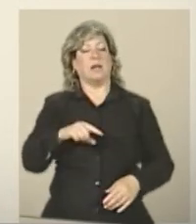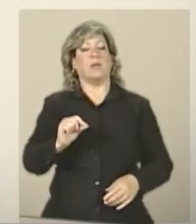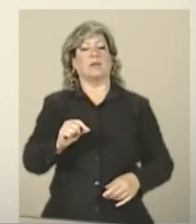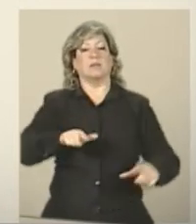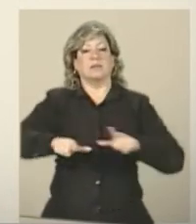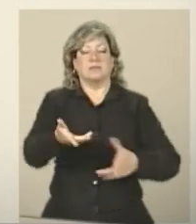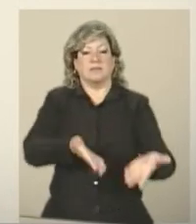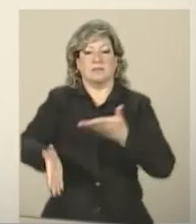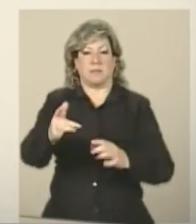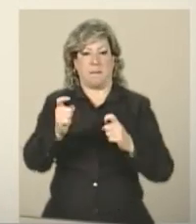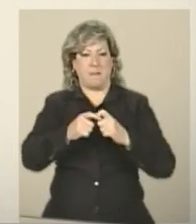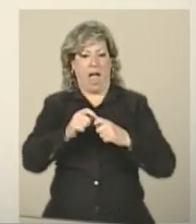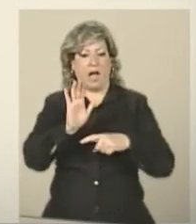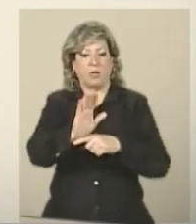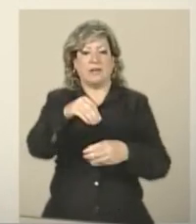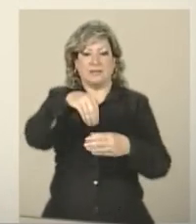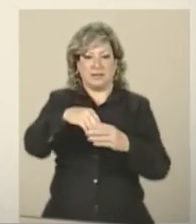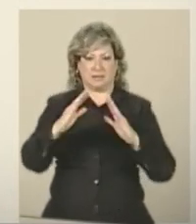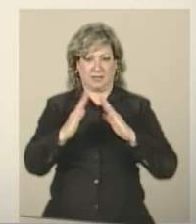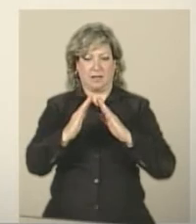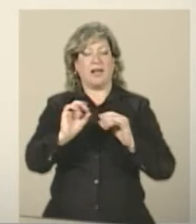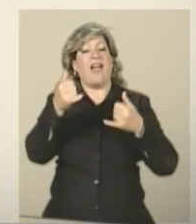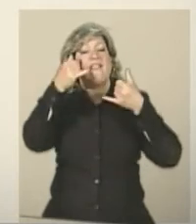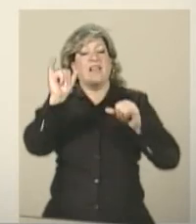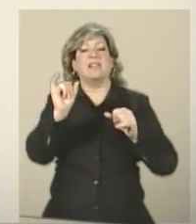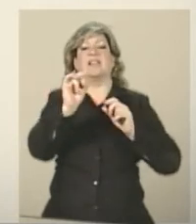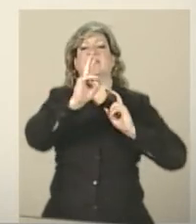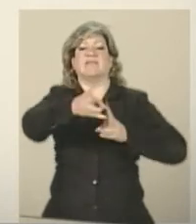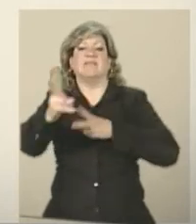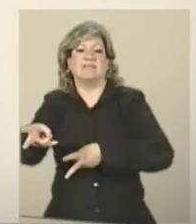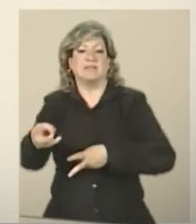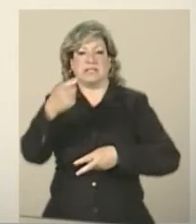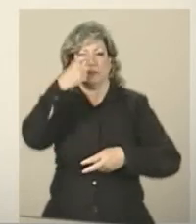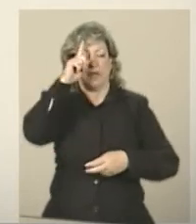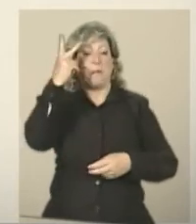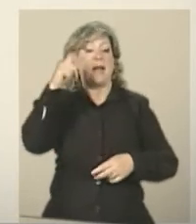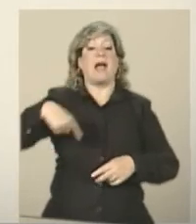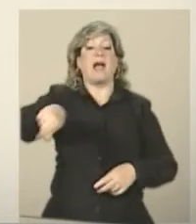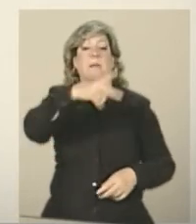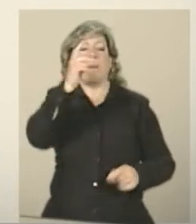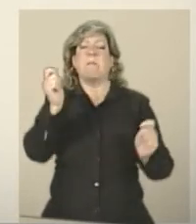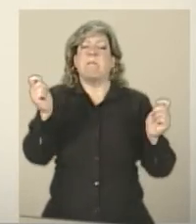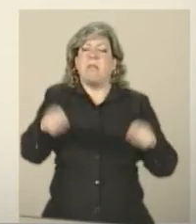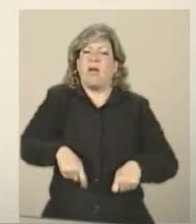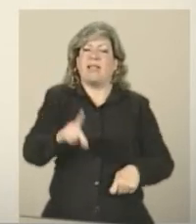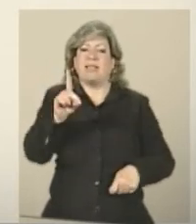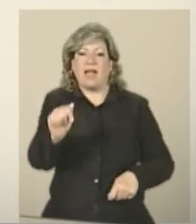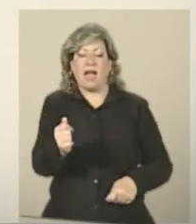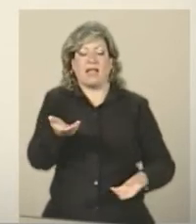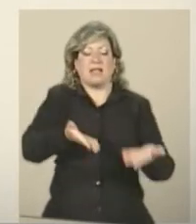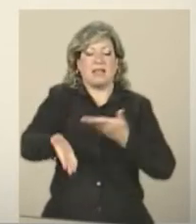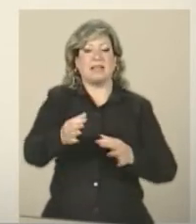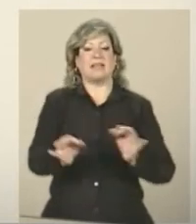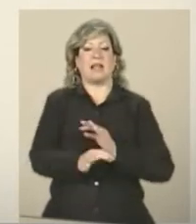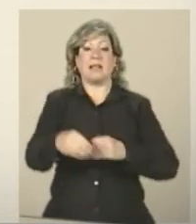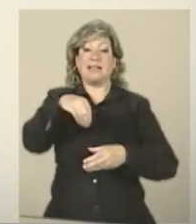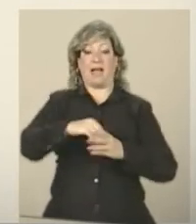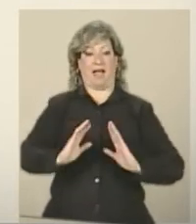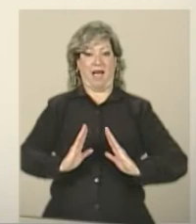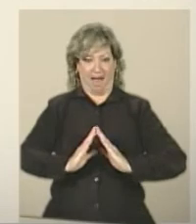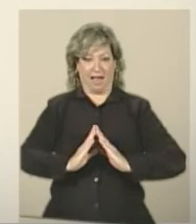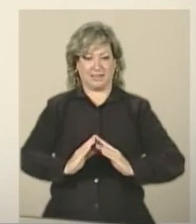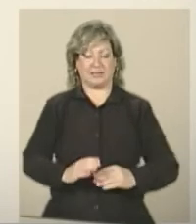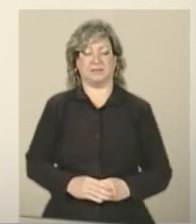médico domiciliar que vai evitar as internações para aquelas pessoas que podem receber o tratamento em